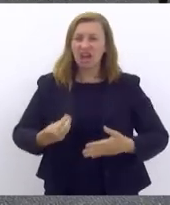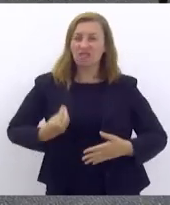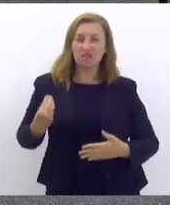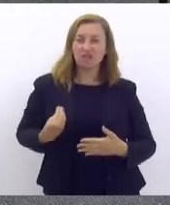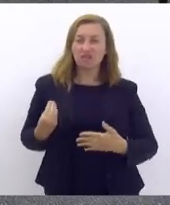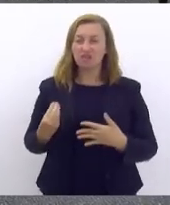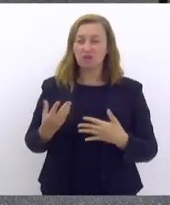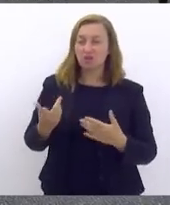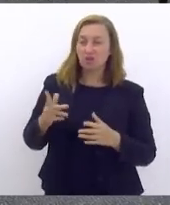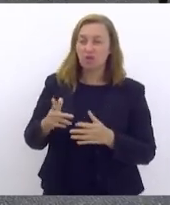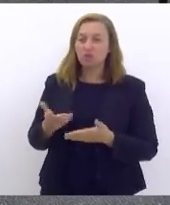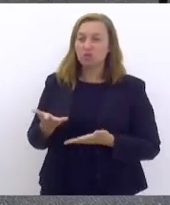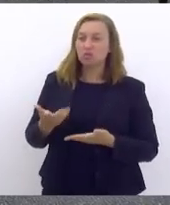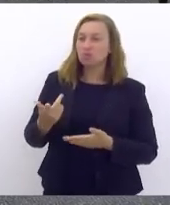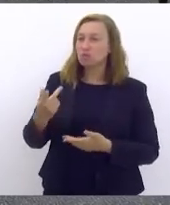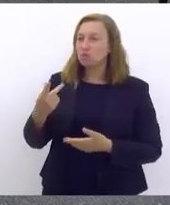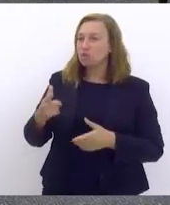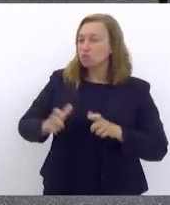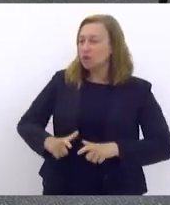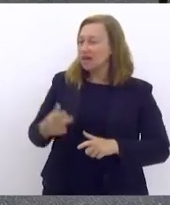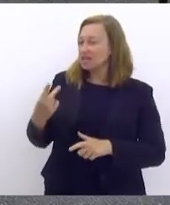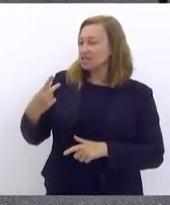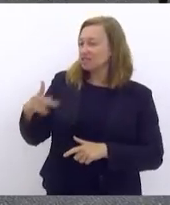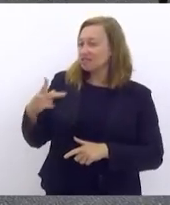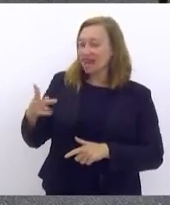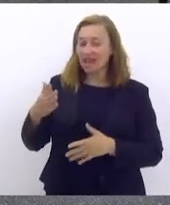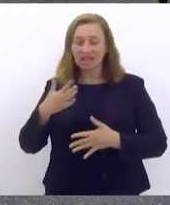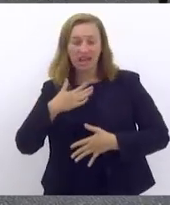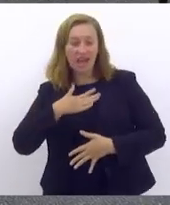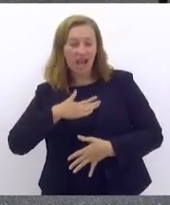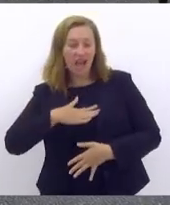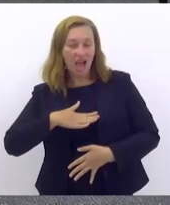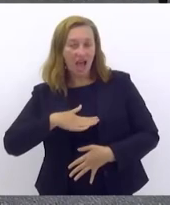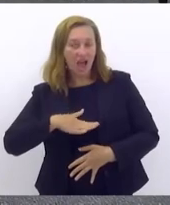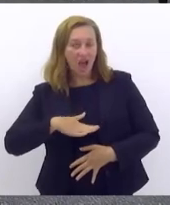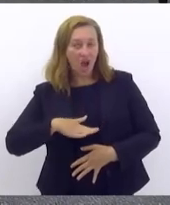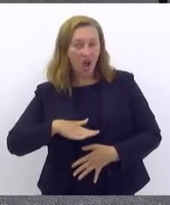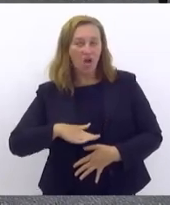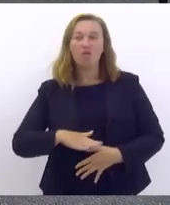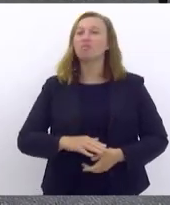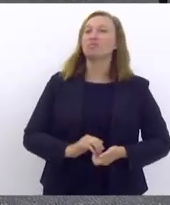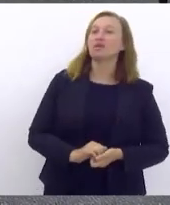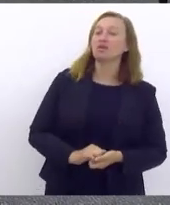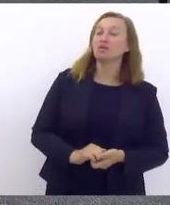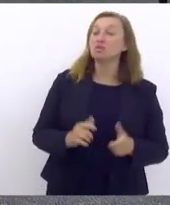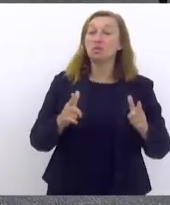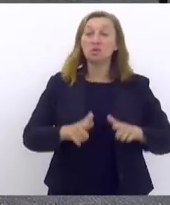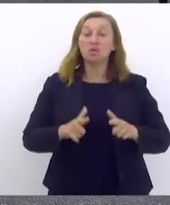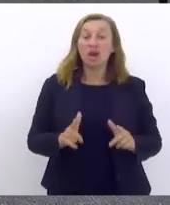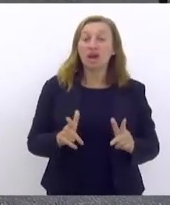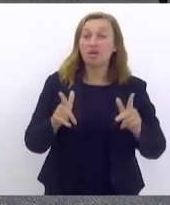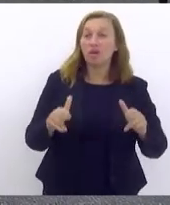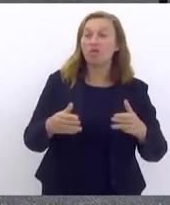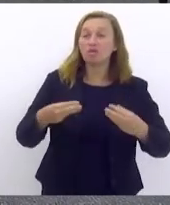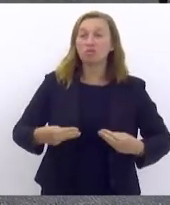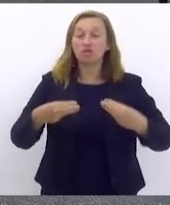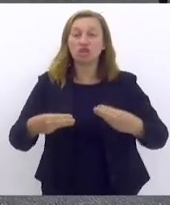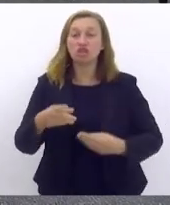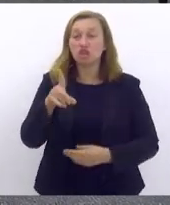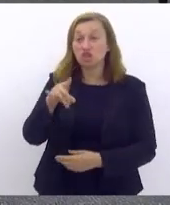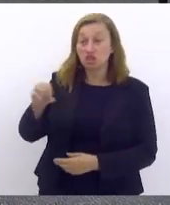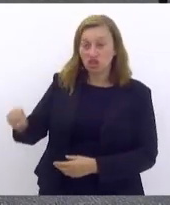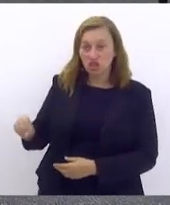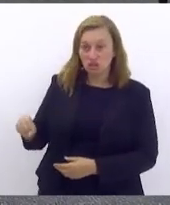conforto dela, no complexo. Ela vive naquela zona de conforto. Na mesma zona de conforto que o ministro Dino